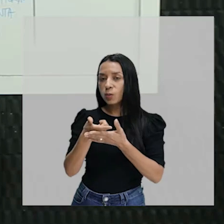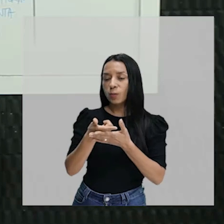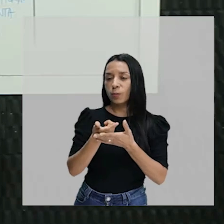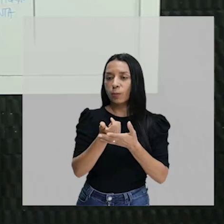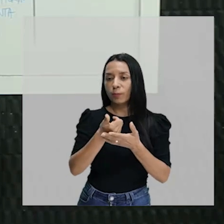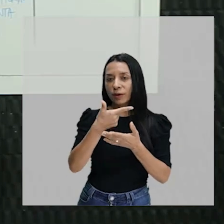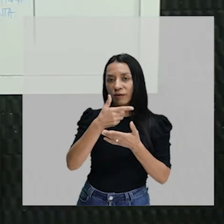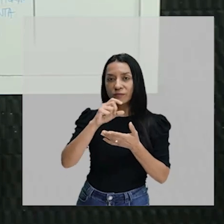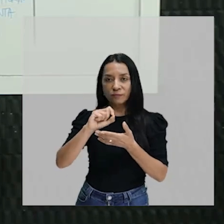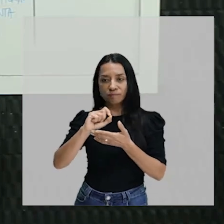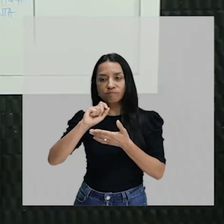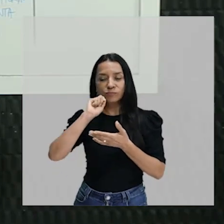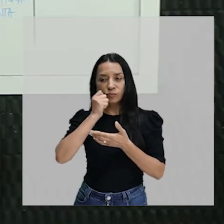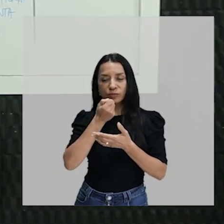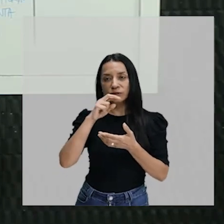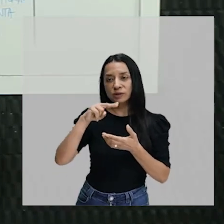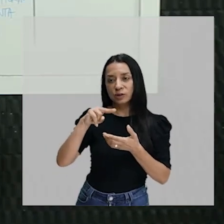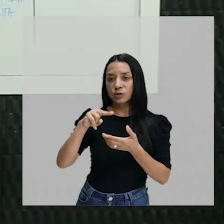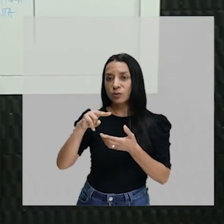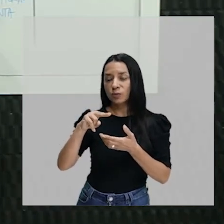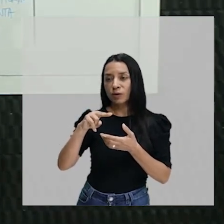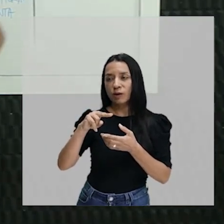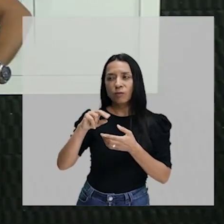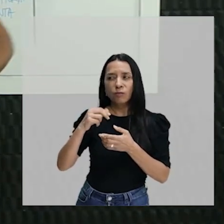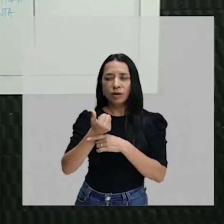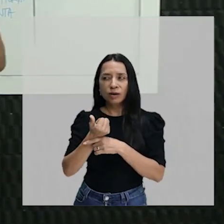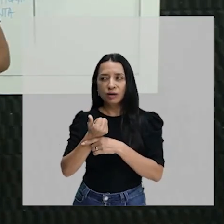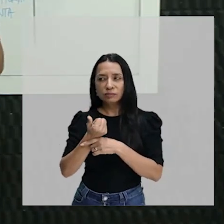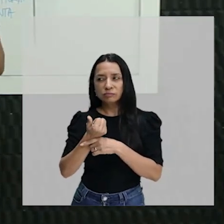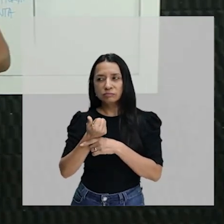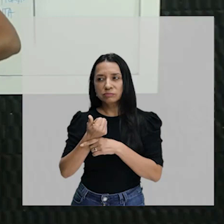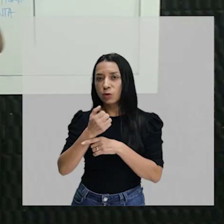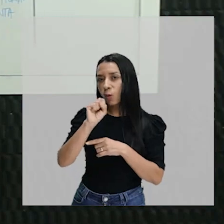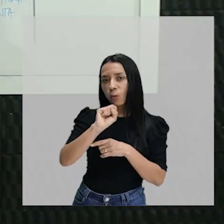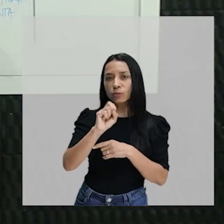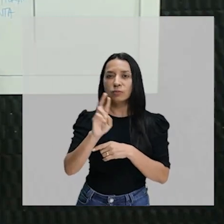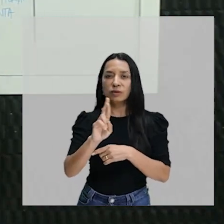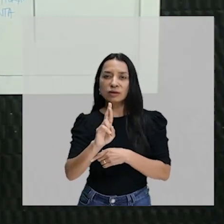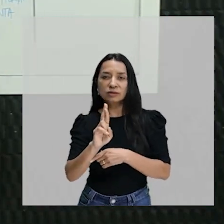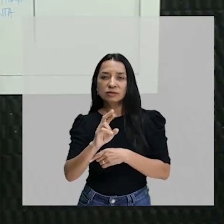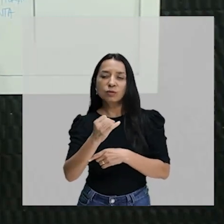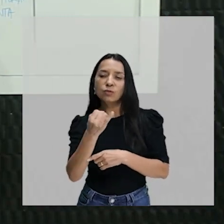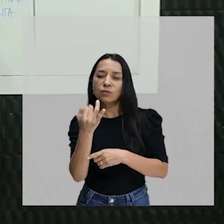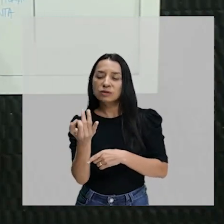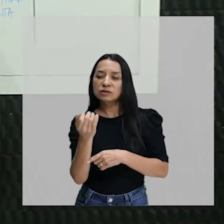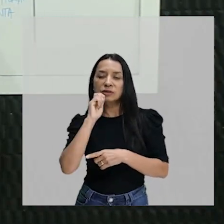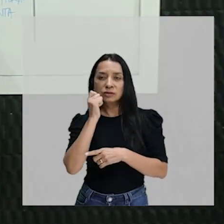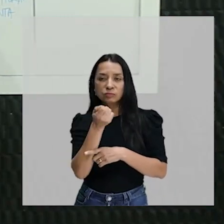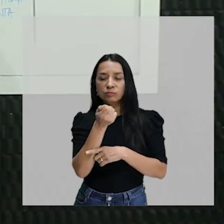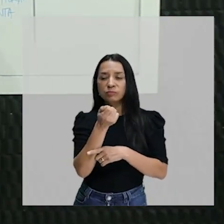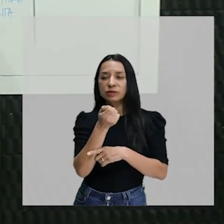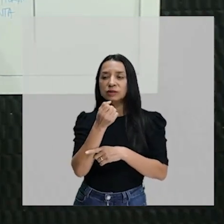duplicar também a passar para oito tá então nessa situação que eu coloquei a quantidade de pães que é uma grandeza